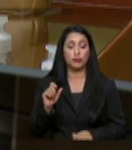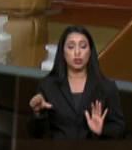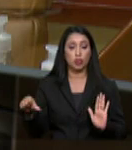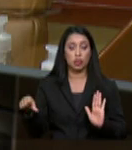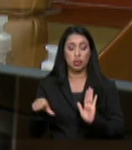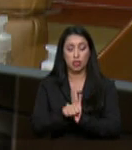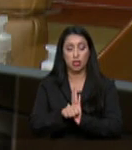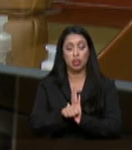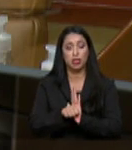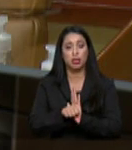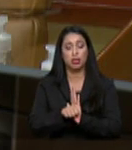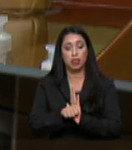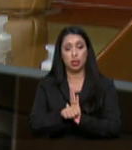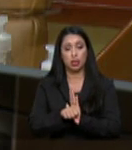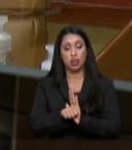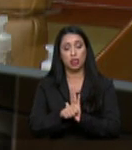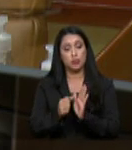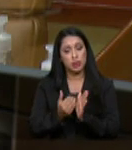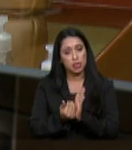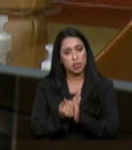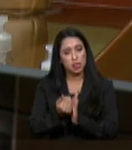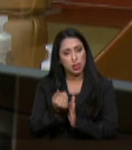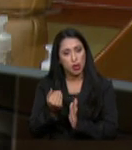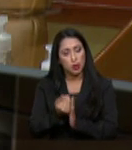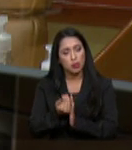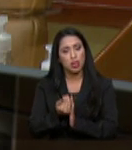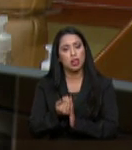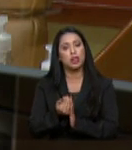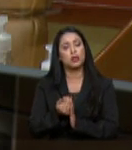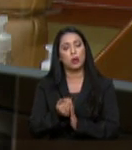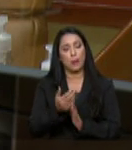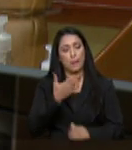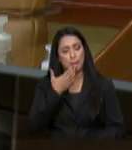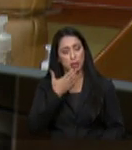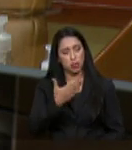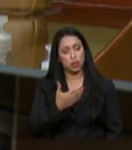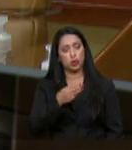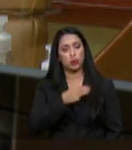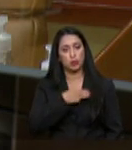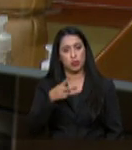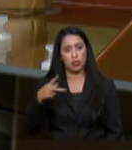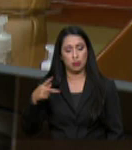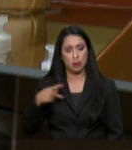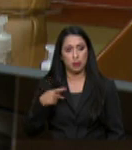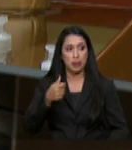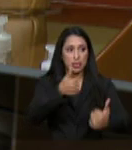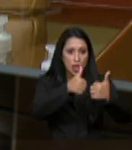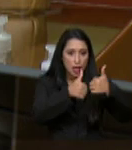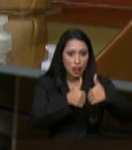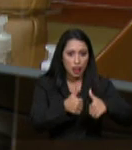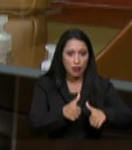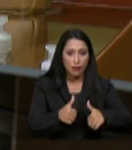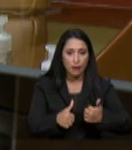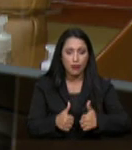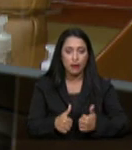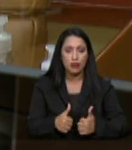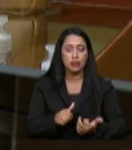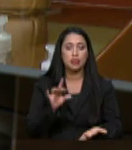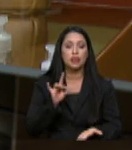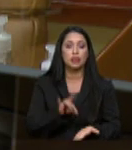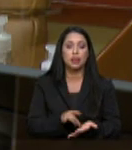dos crimes imputados inicialmente o pedido sim do Ministério Público mas analisado devidamente Oi